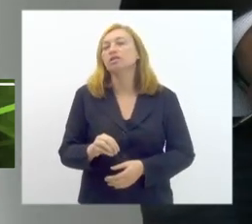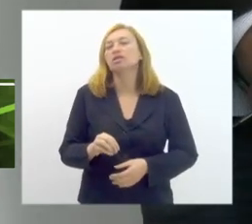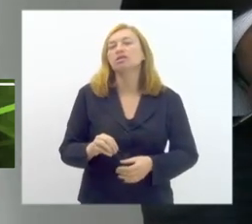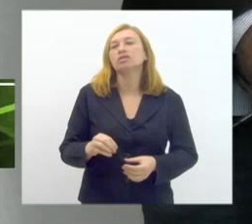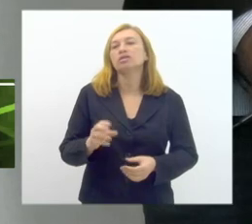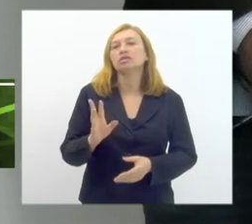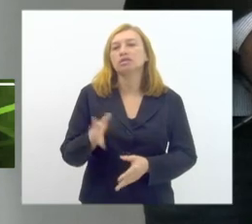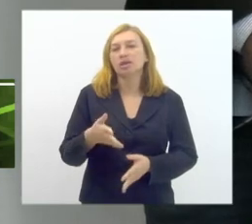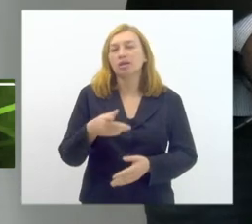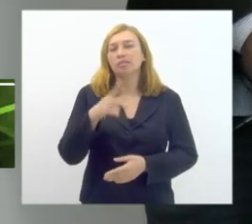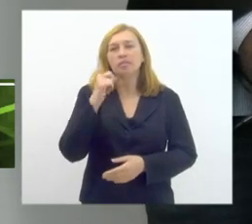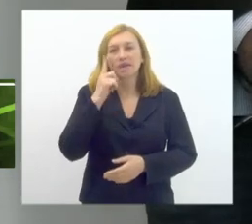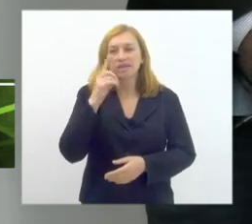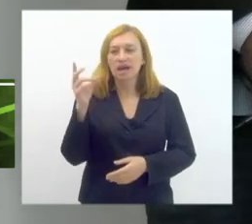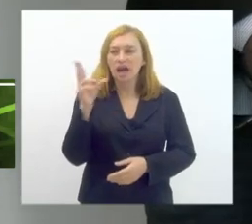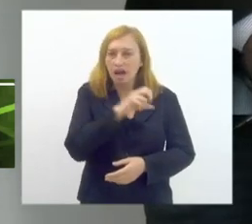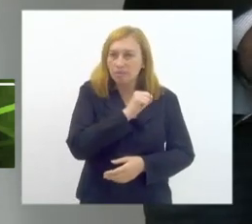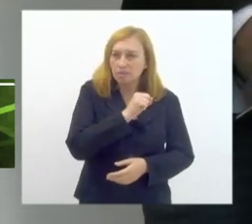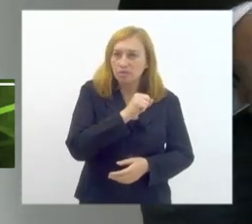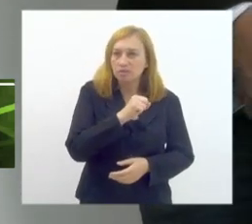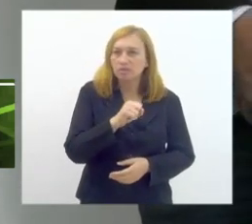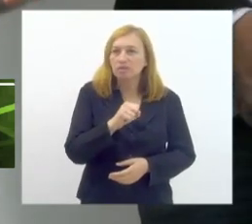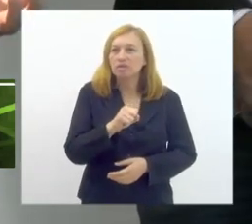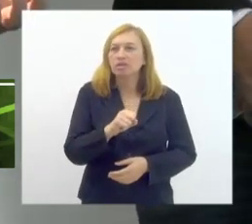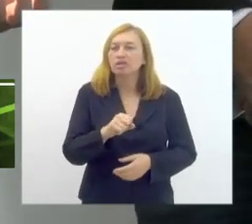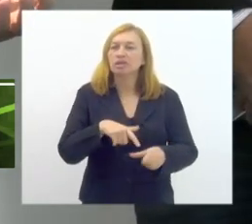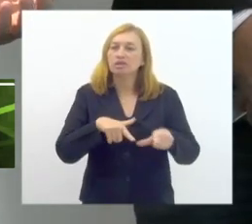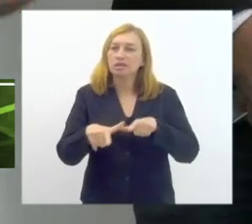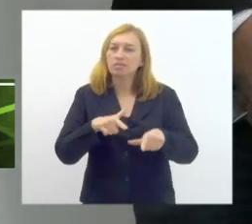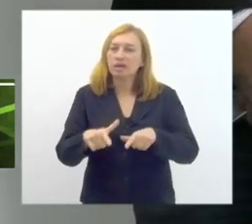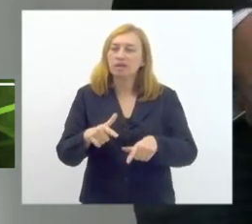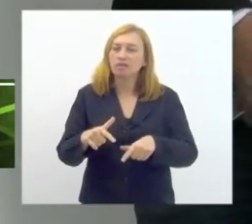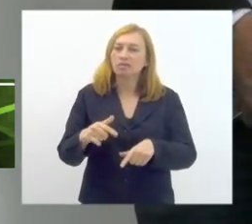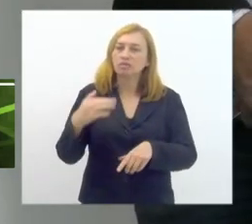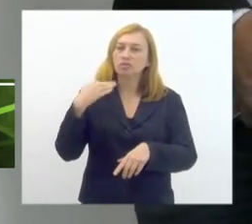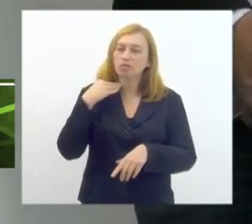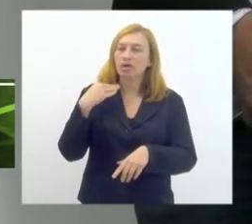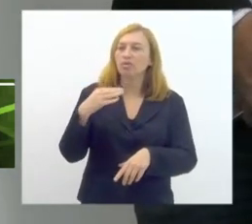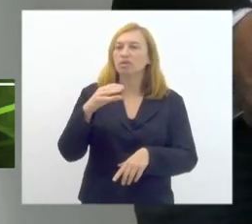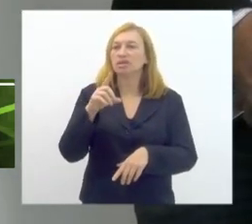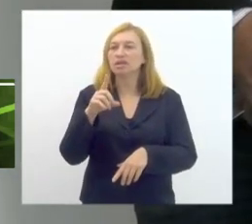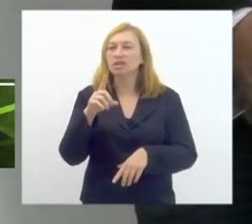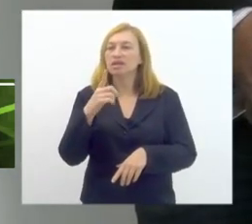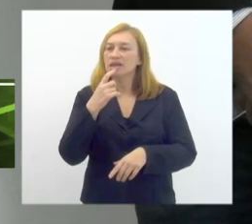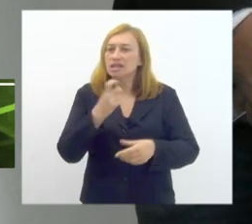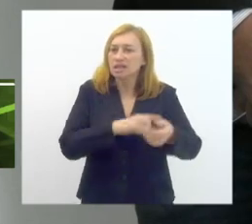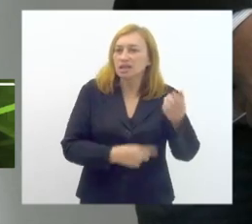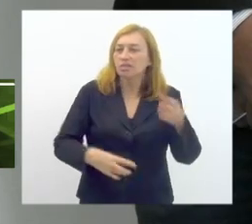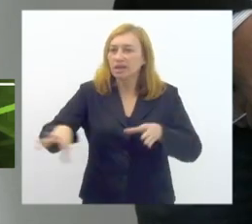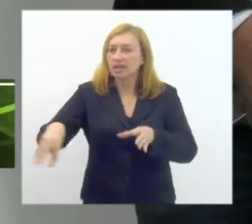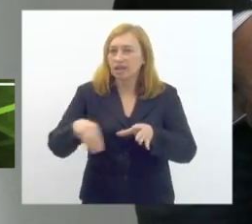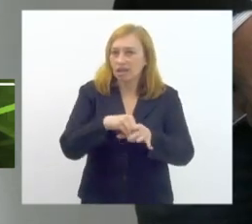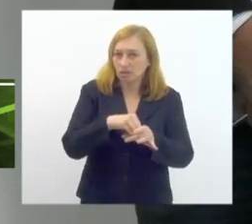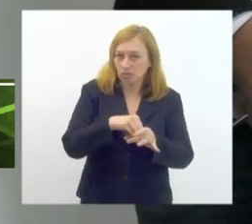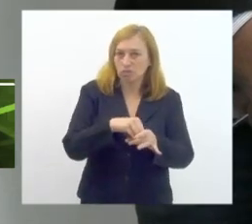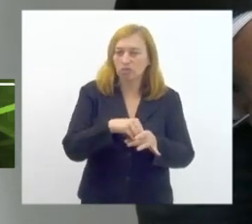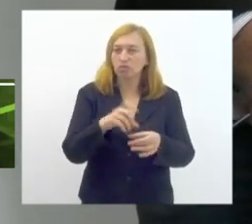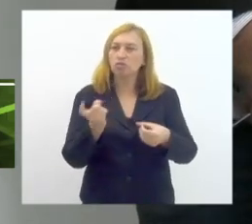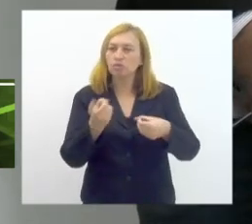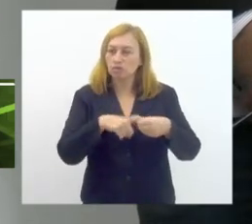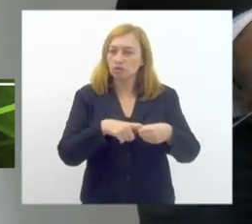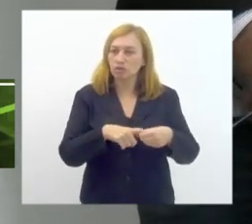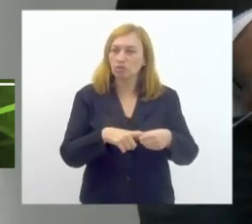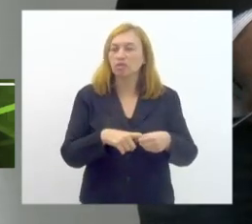a gente já pensa de imediato é trazer essa função do banco de sangue para dentro do consórcio. E aí a gente dá uma